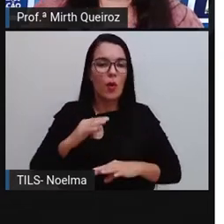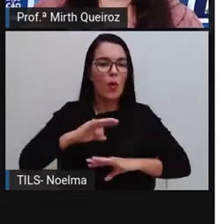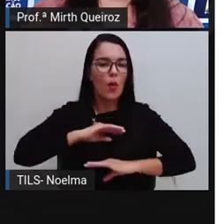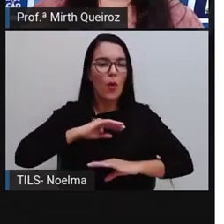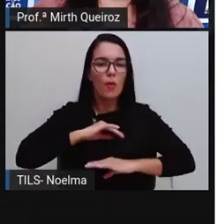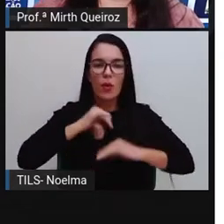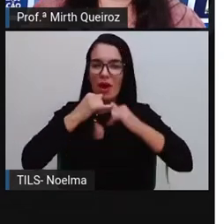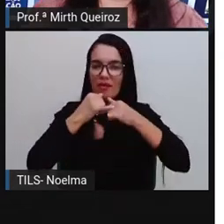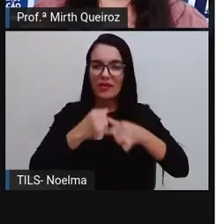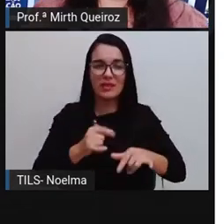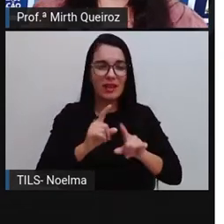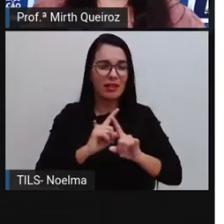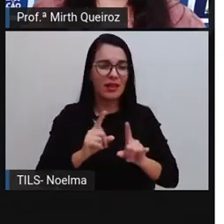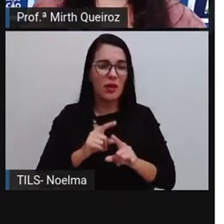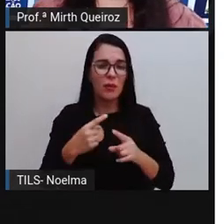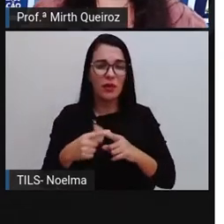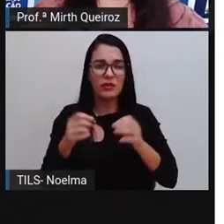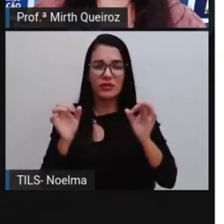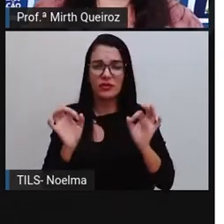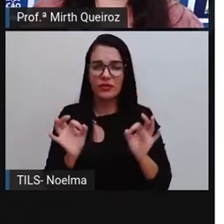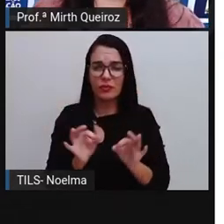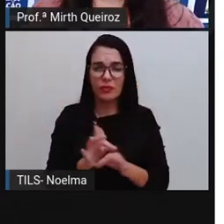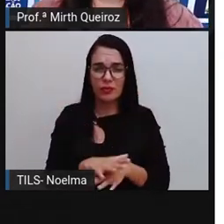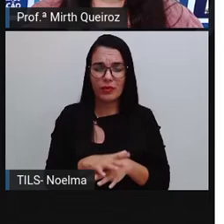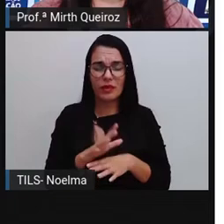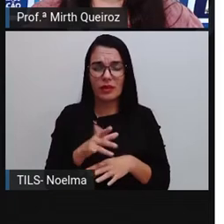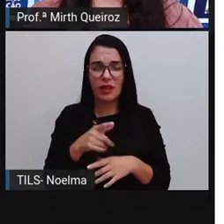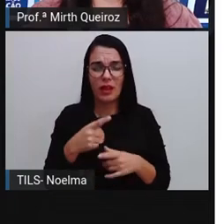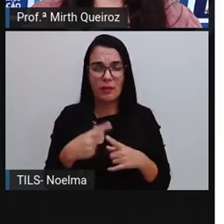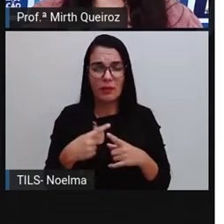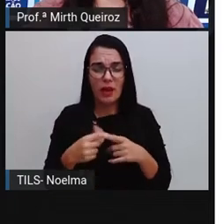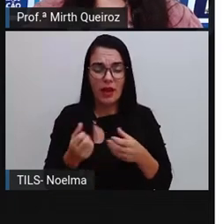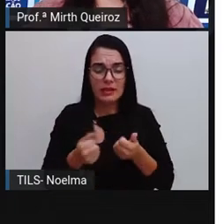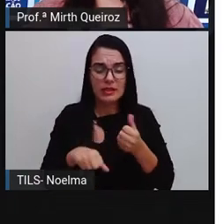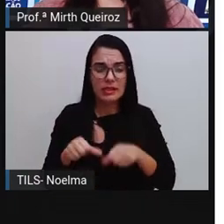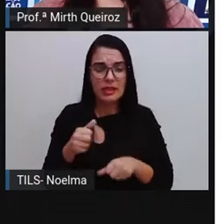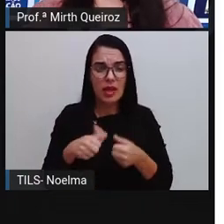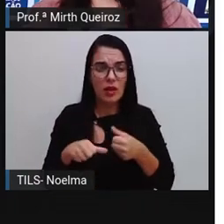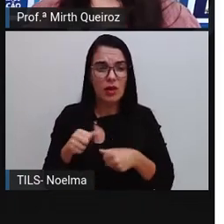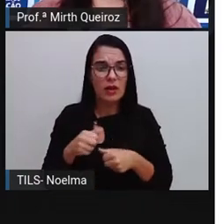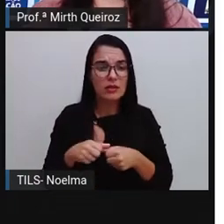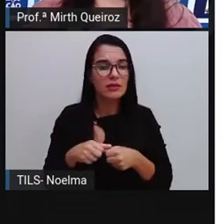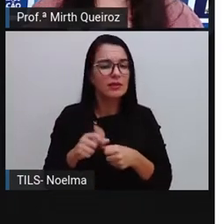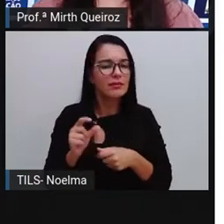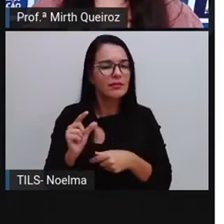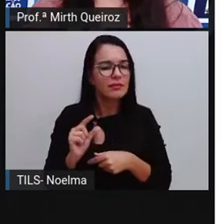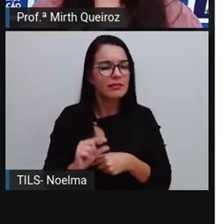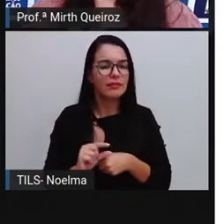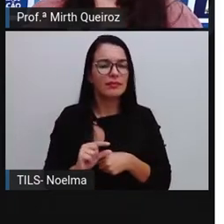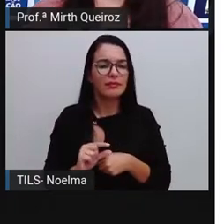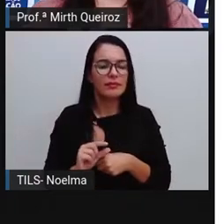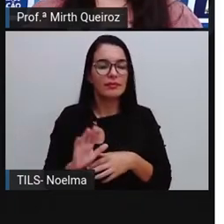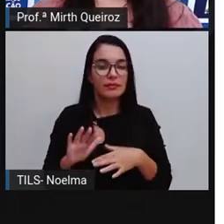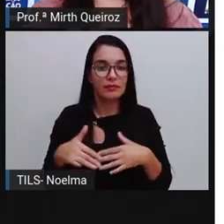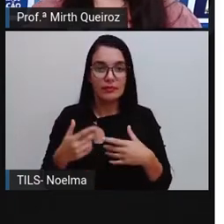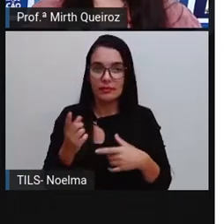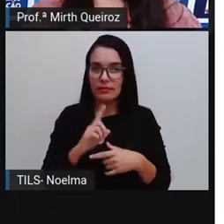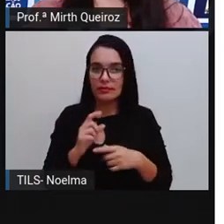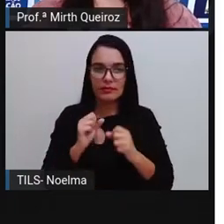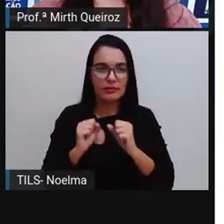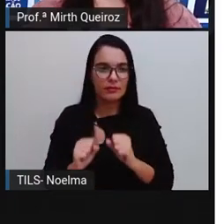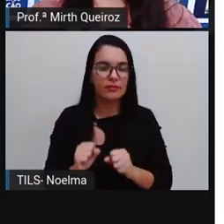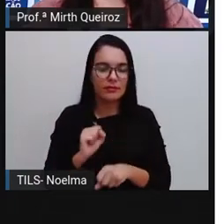corpo dá esse alerta que a gente está com sede quando a gente já está desidratado. Então, a gente não pode esperar a gente